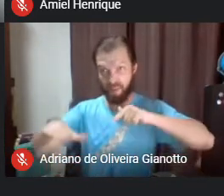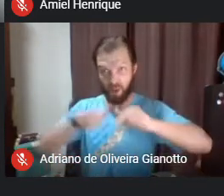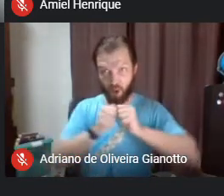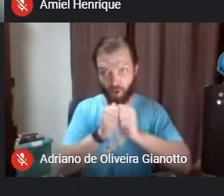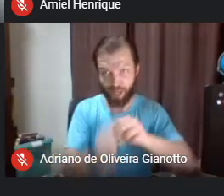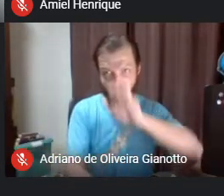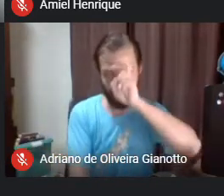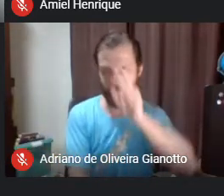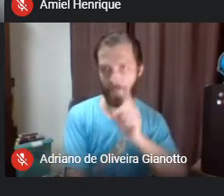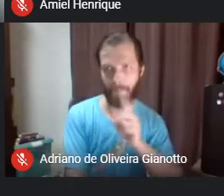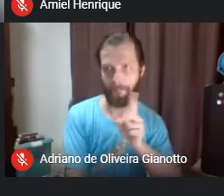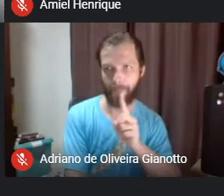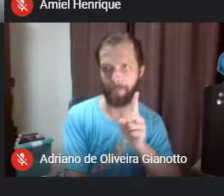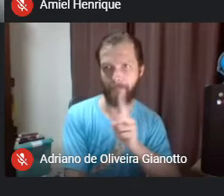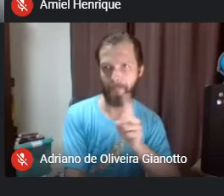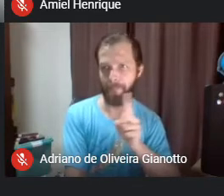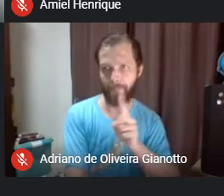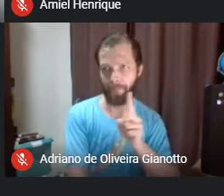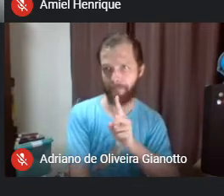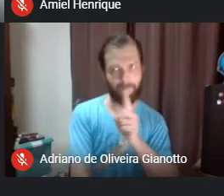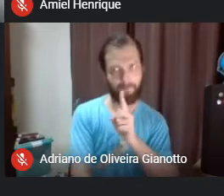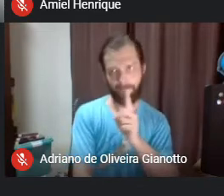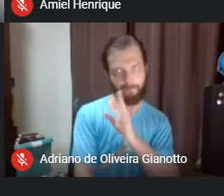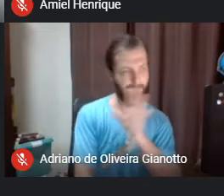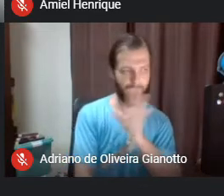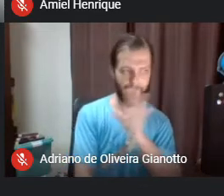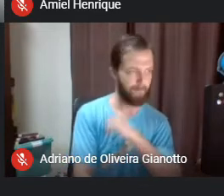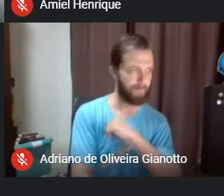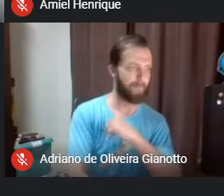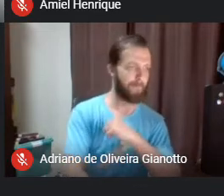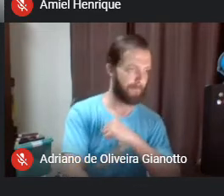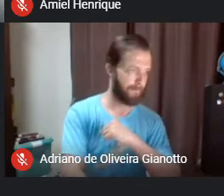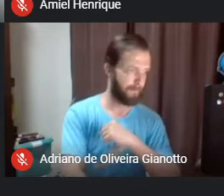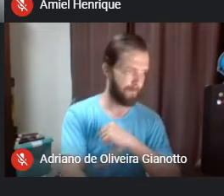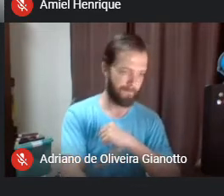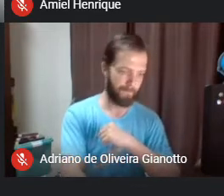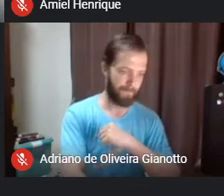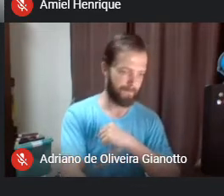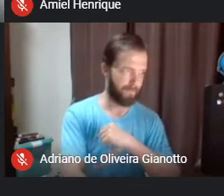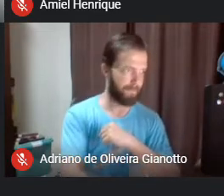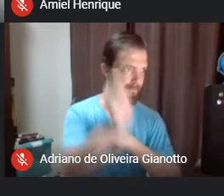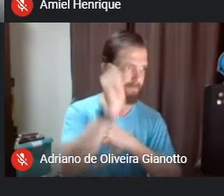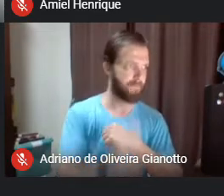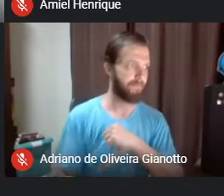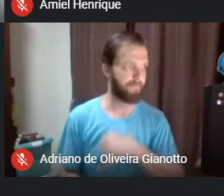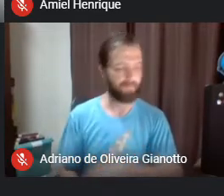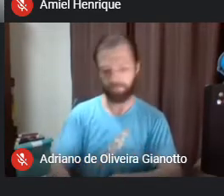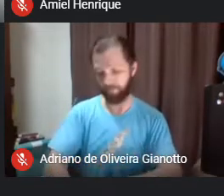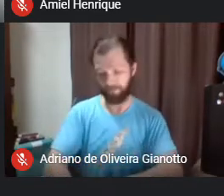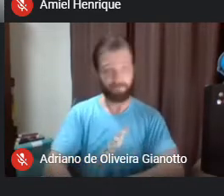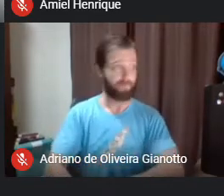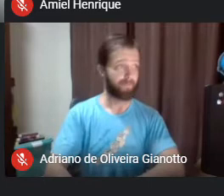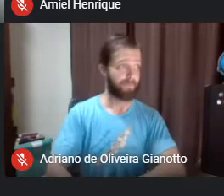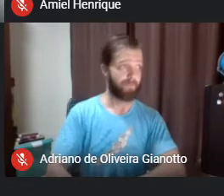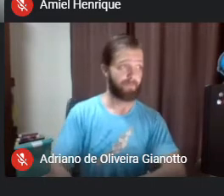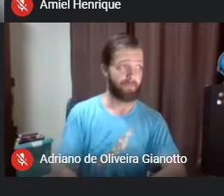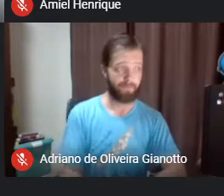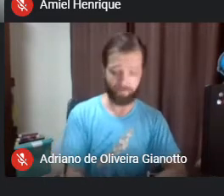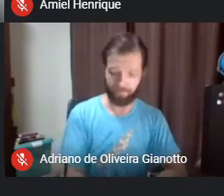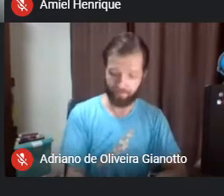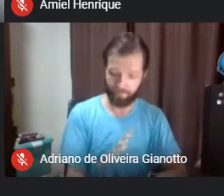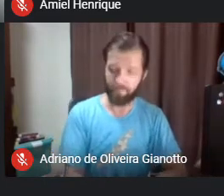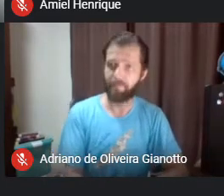mandavam ele para fazer. Então, ele era um serviçal. Ele não era como se fizesse parte do grupo real,